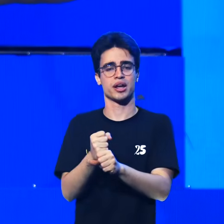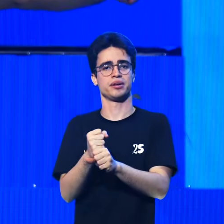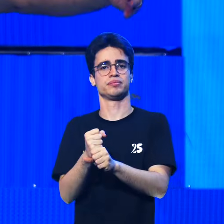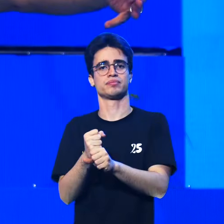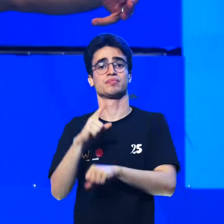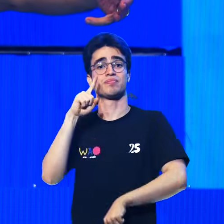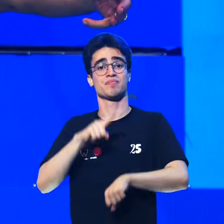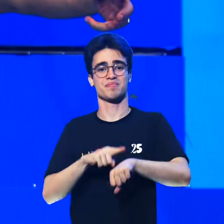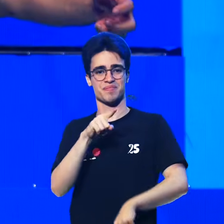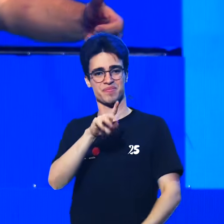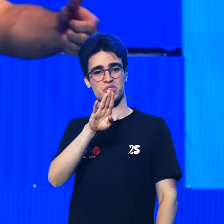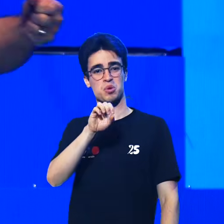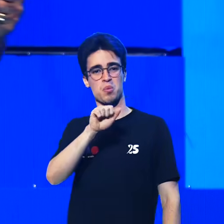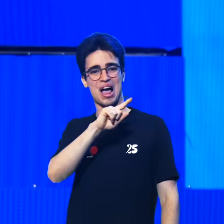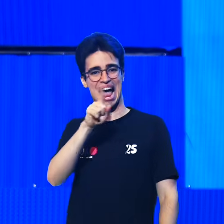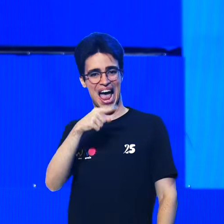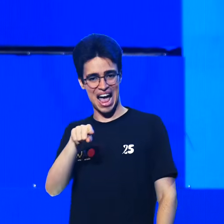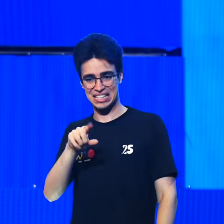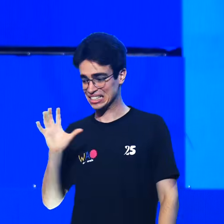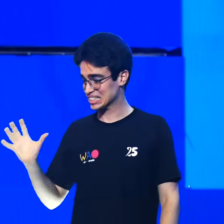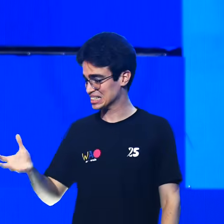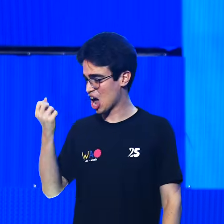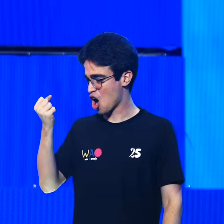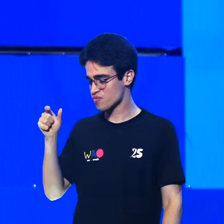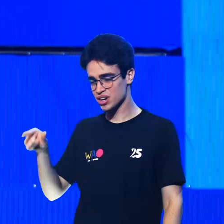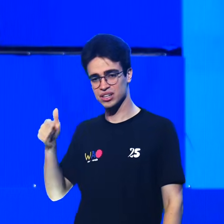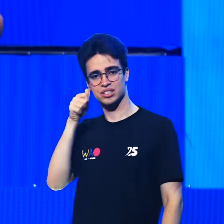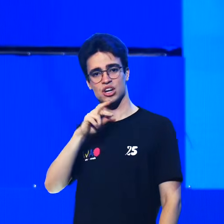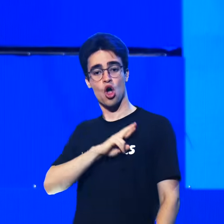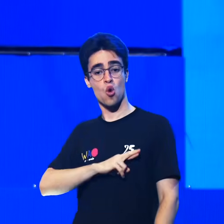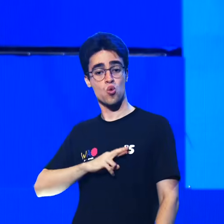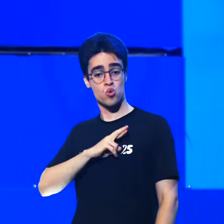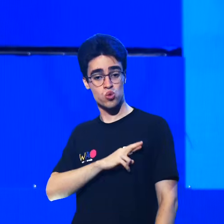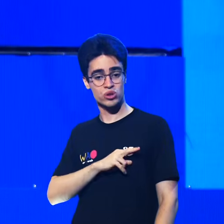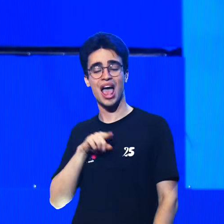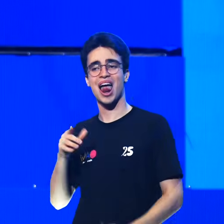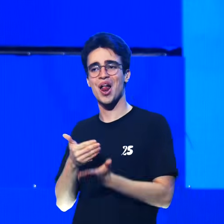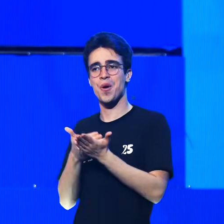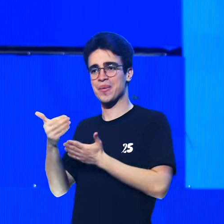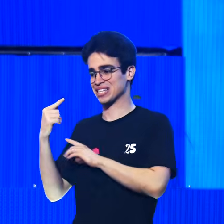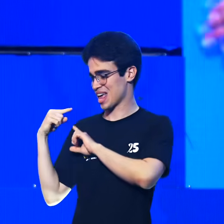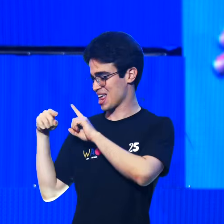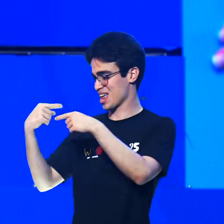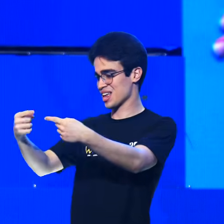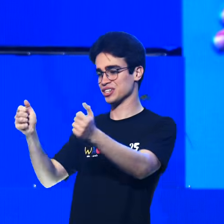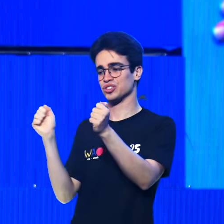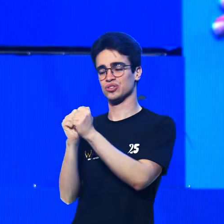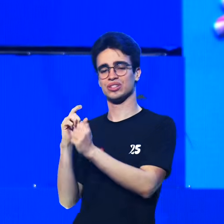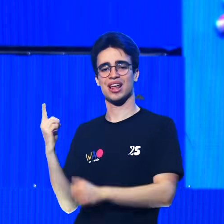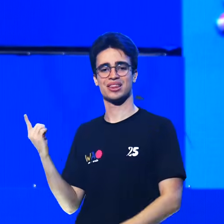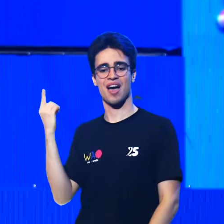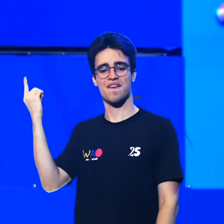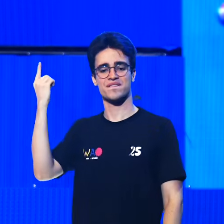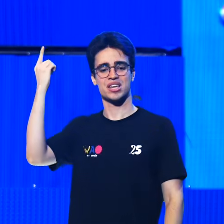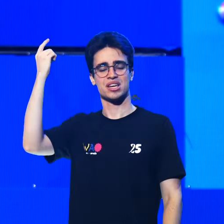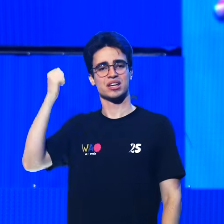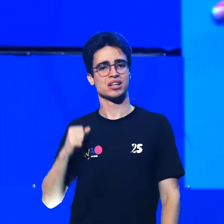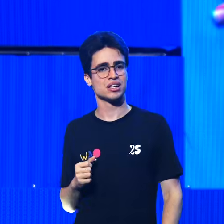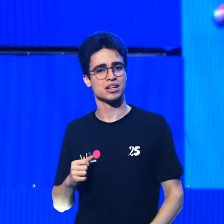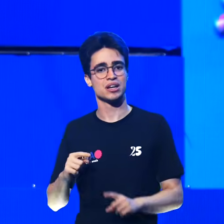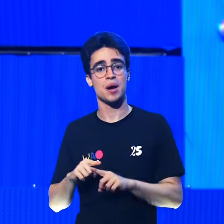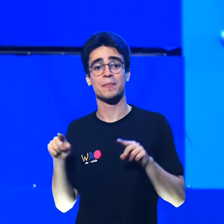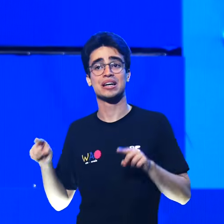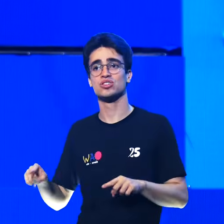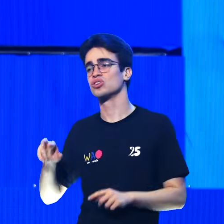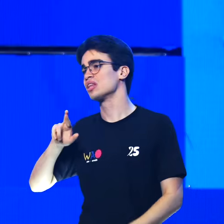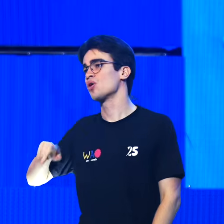quando Boaz resgata Ruth, ela entra na linhagem de Davi, mas não tem a